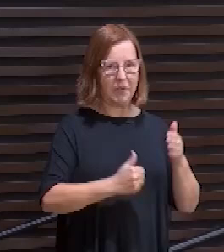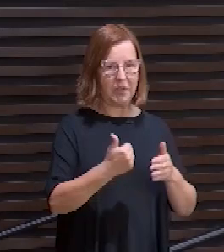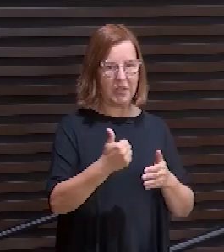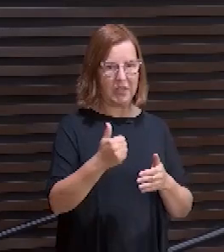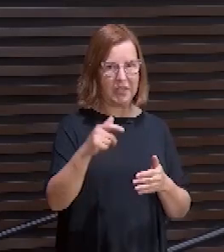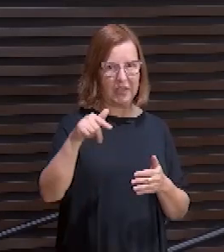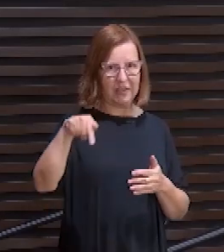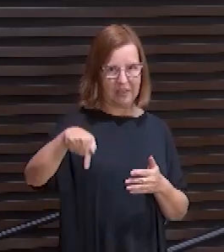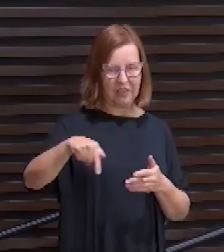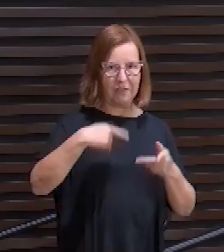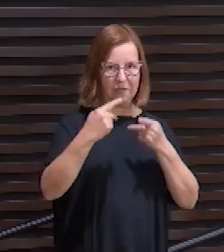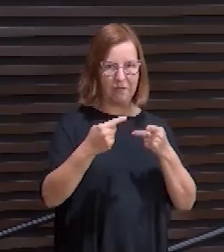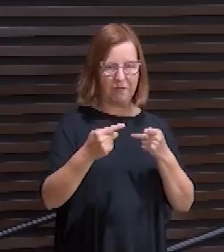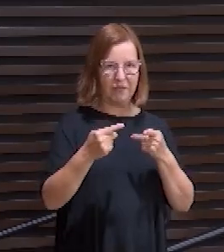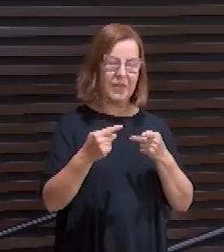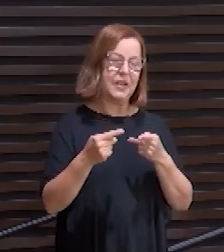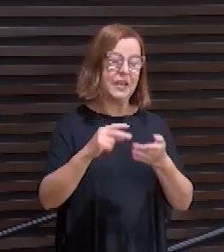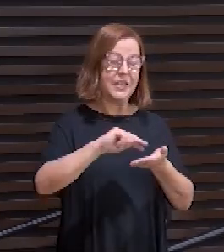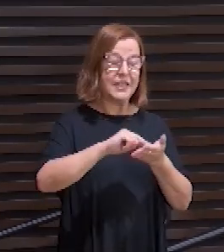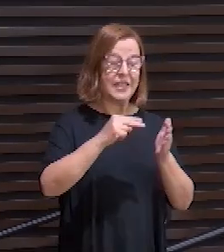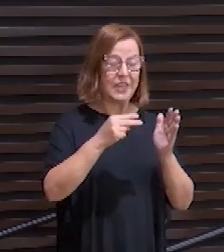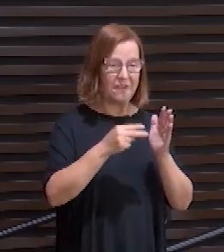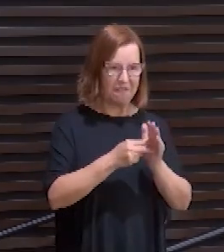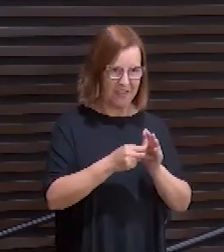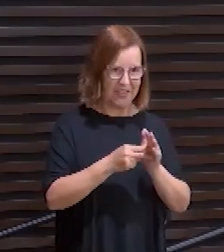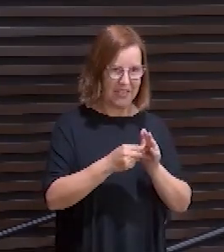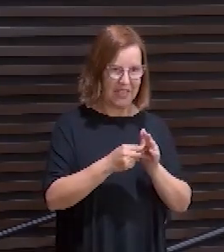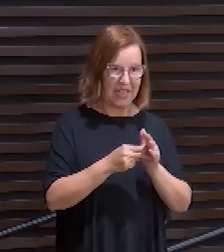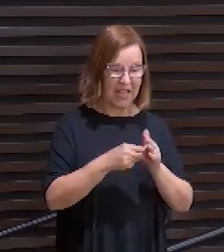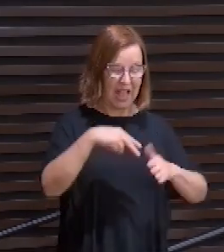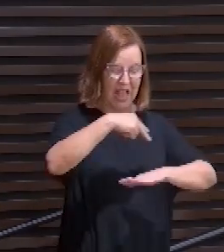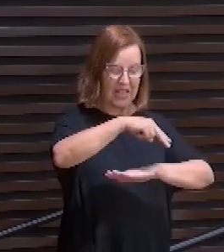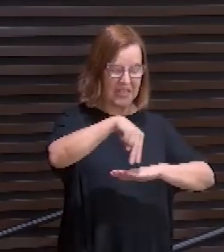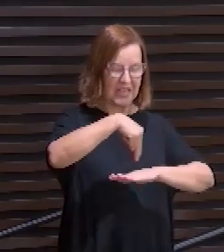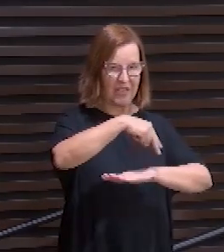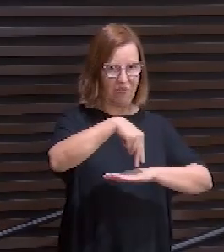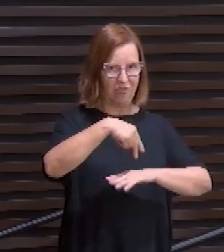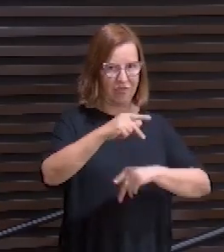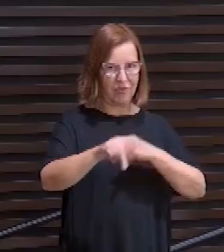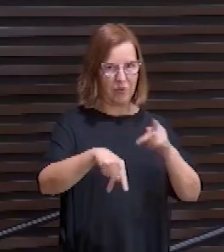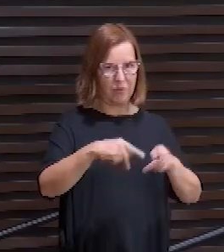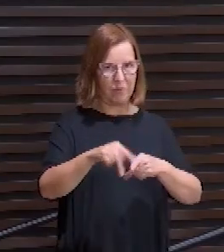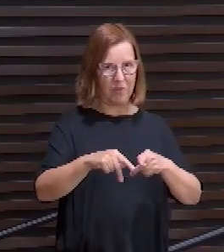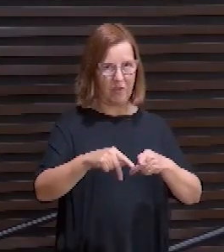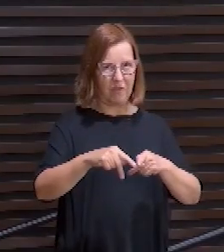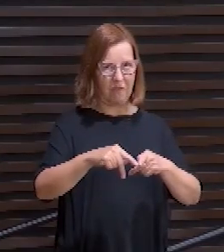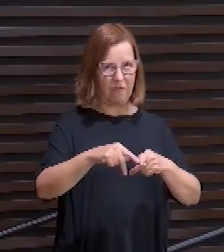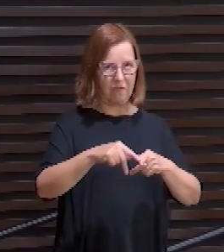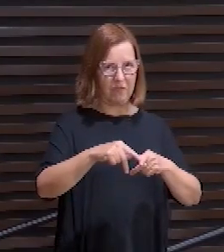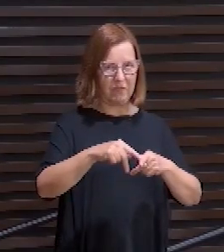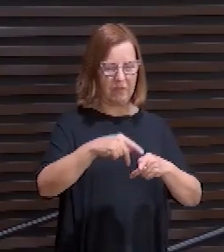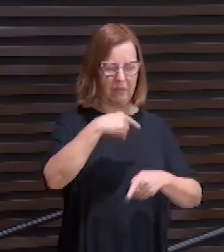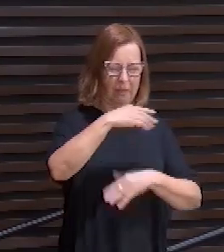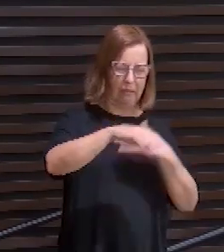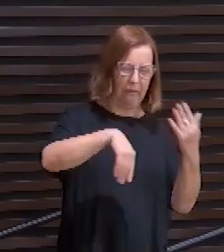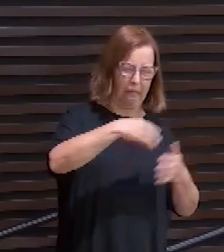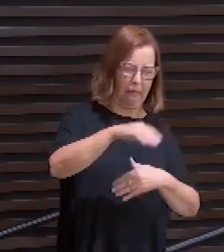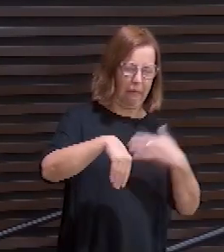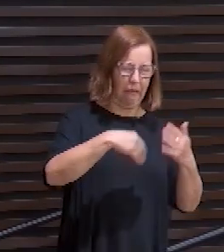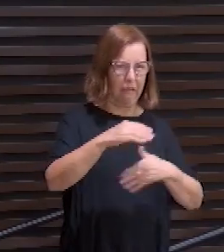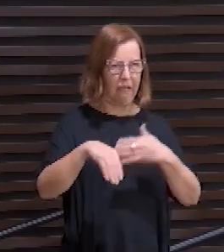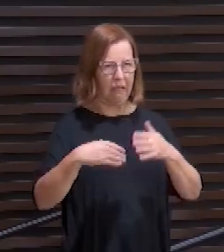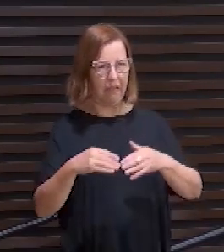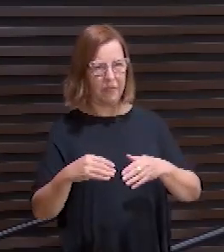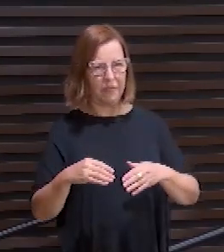uma figura das nações, dos povos, sempre agitados, de um lado para o